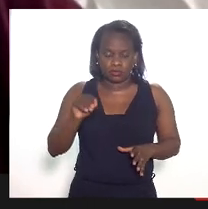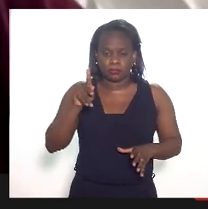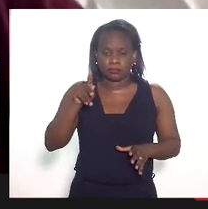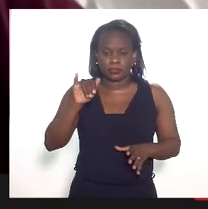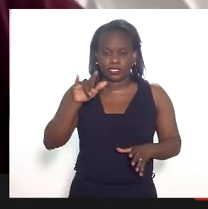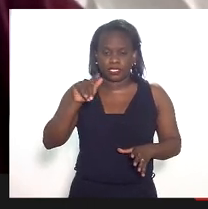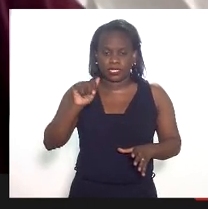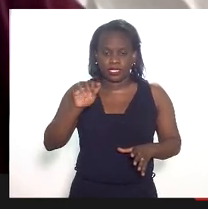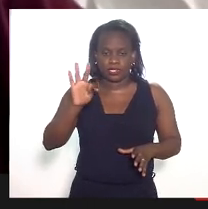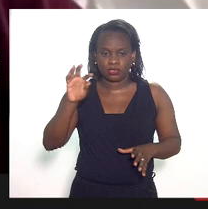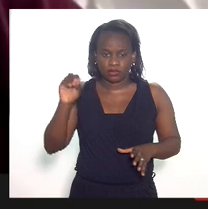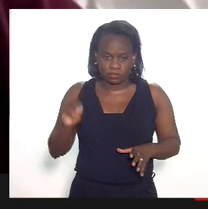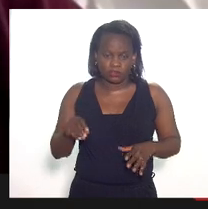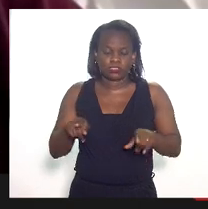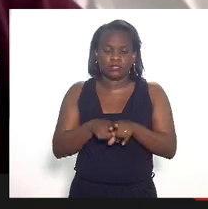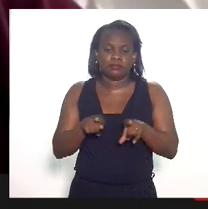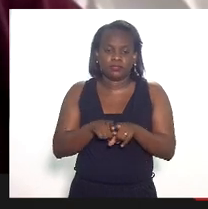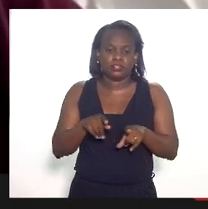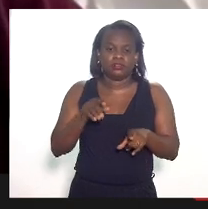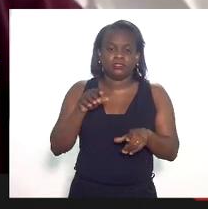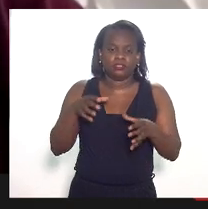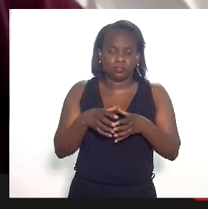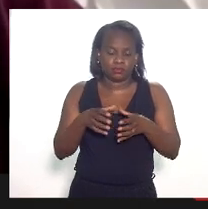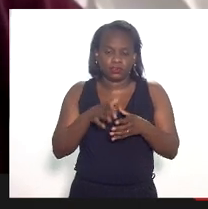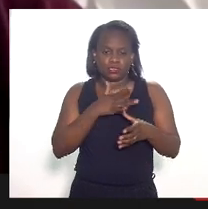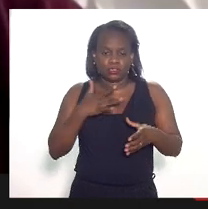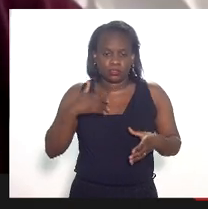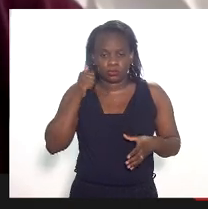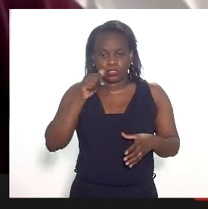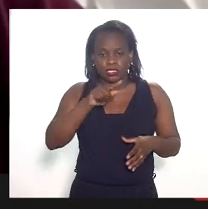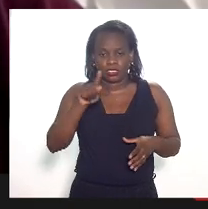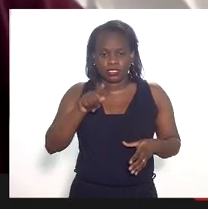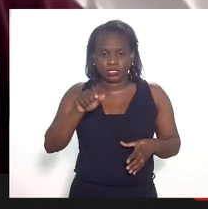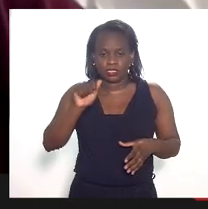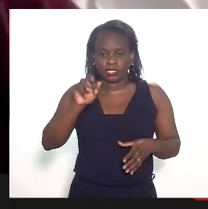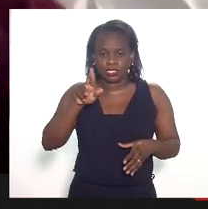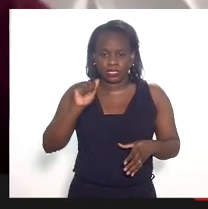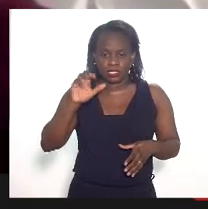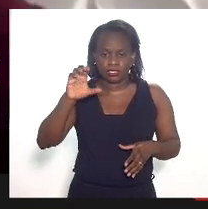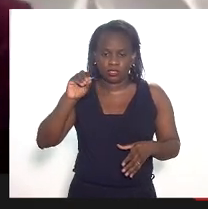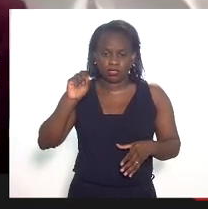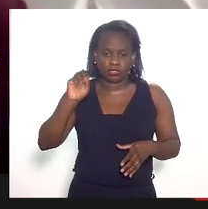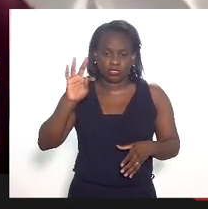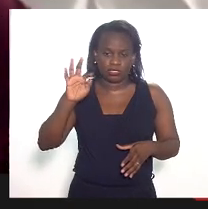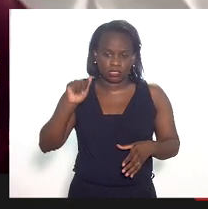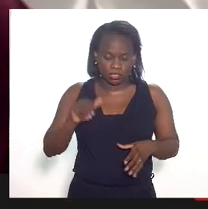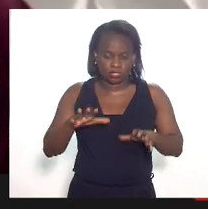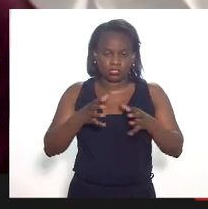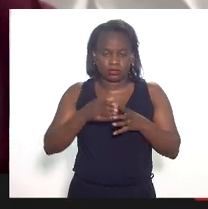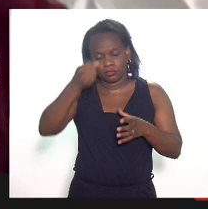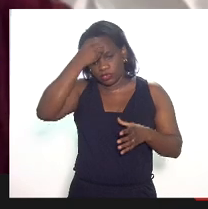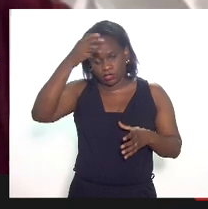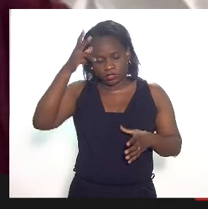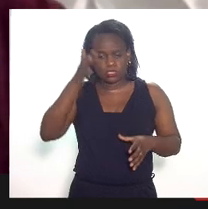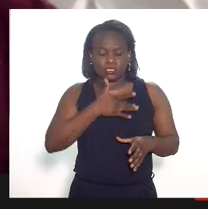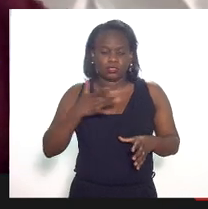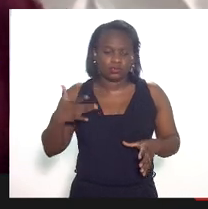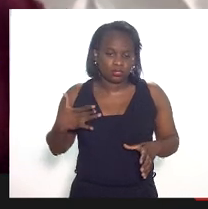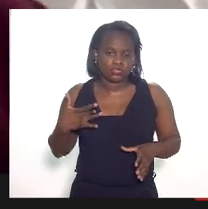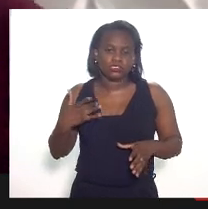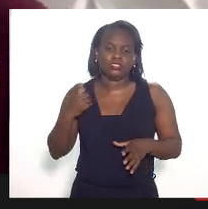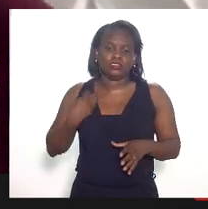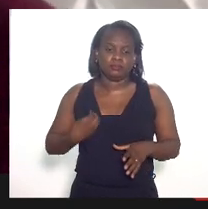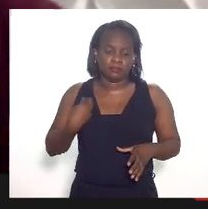ao Conselho Estadual de Saúde, na figura da doutora Zaira Costa, ao Conselho Municipal de Saúde, que